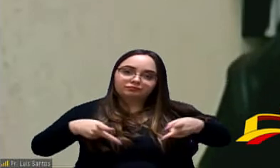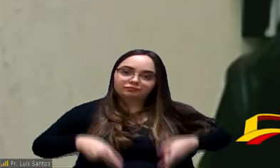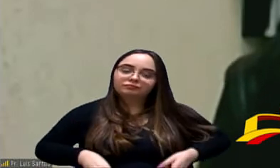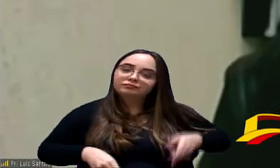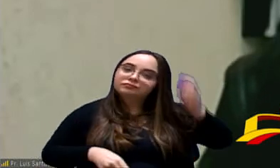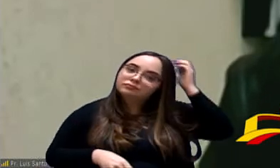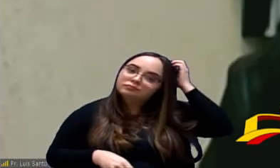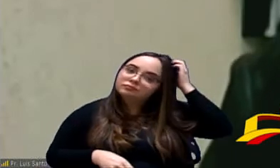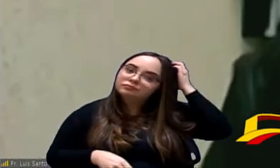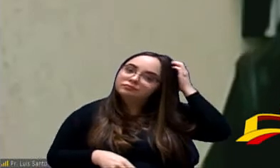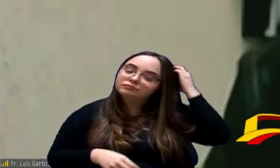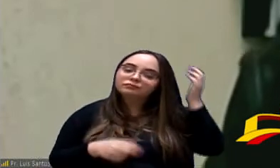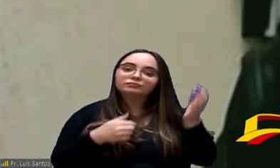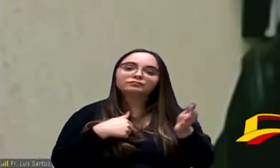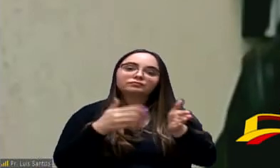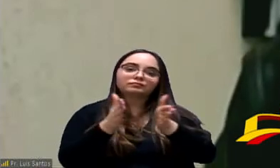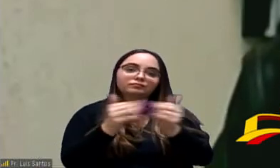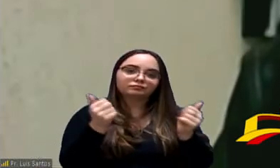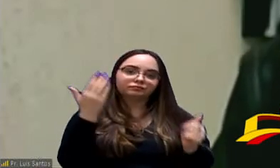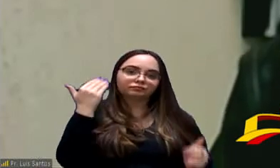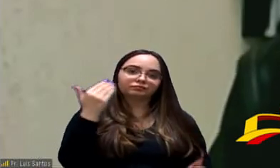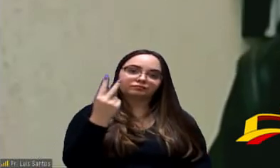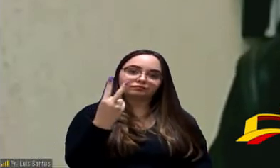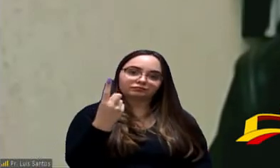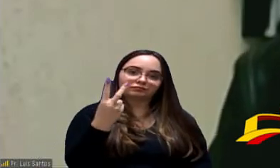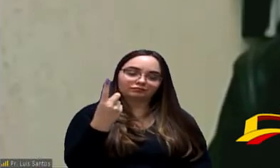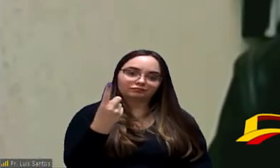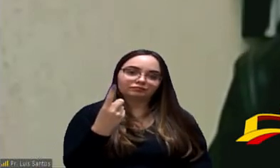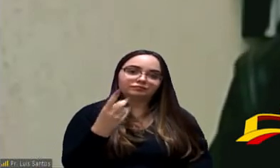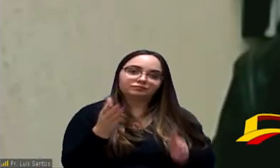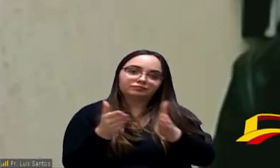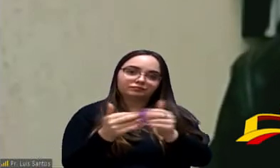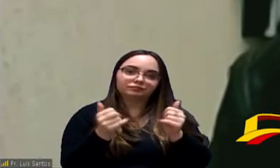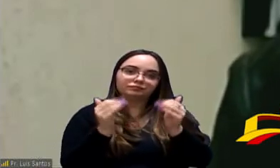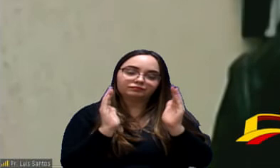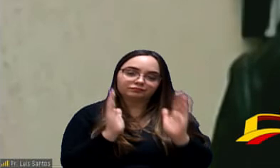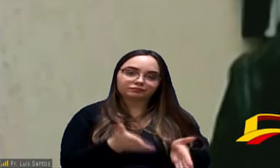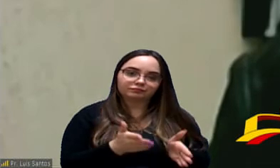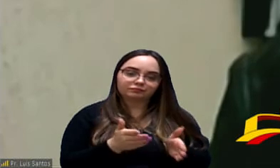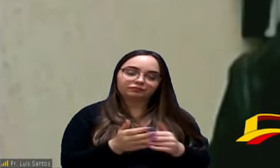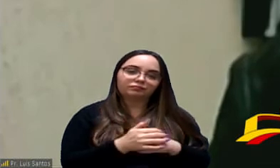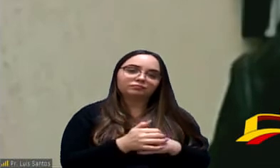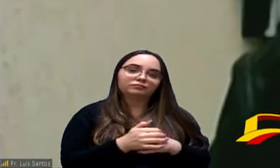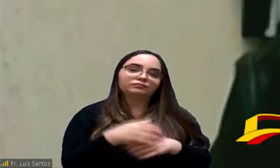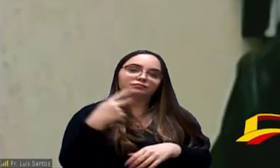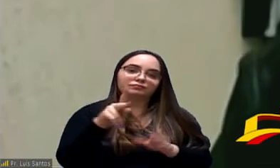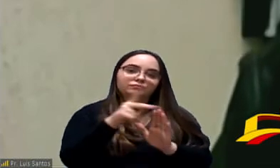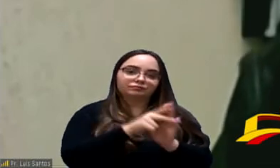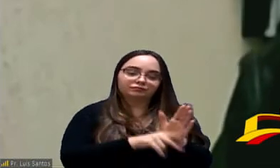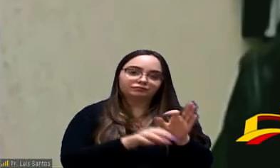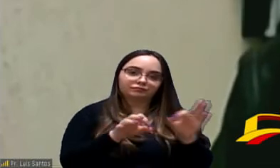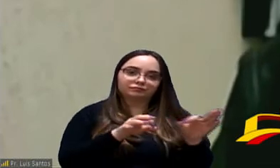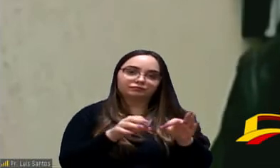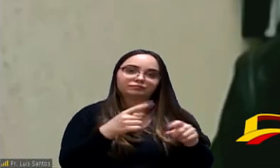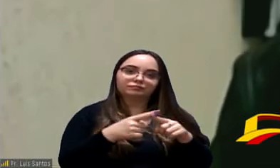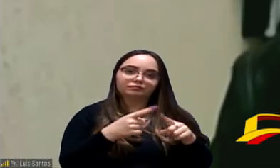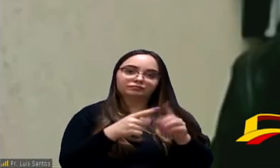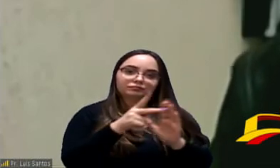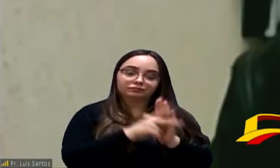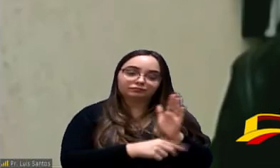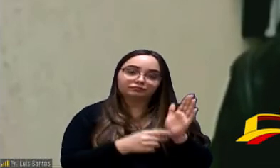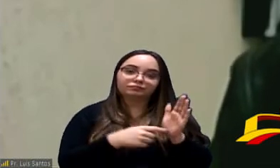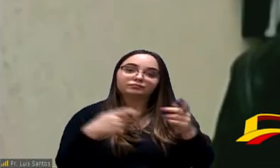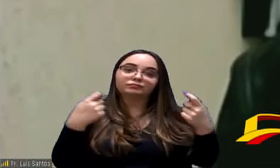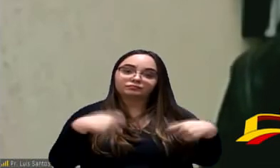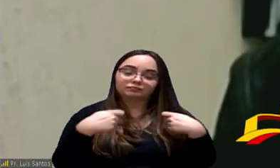Cobrei do vereador Vinícius Aites, quando veio me falar sobre a questão do projeto dele, que o projeto teria que